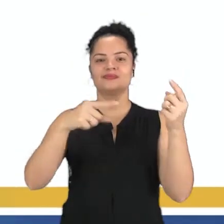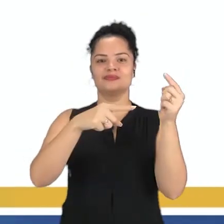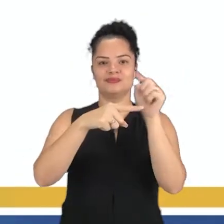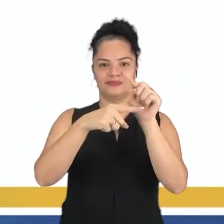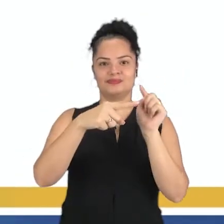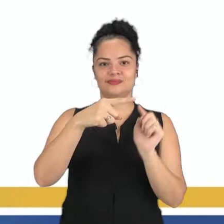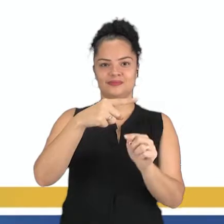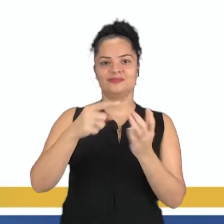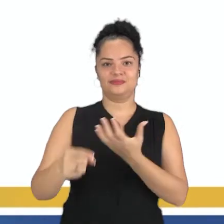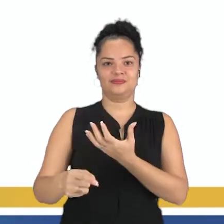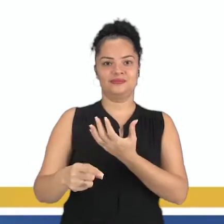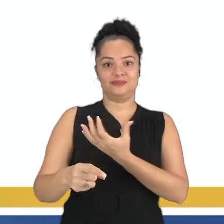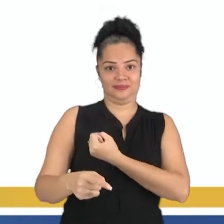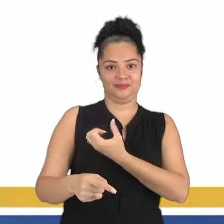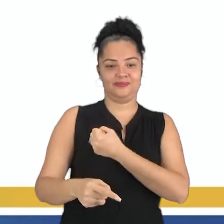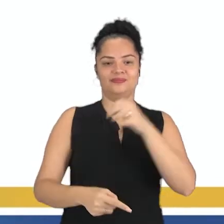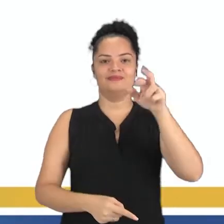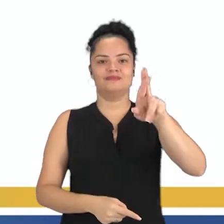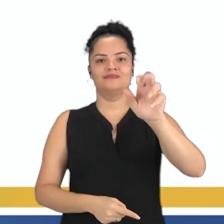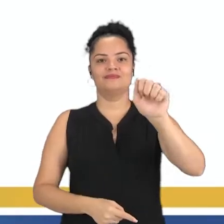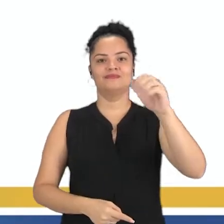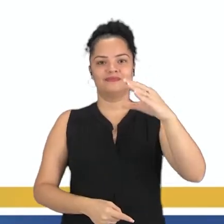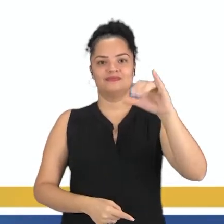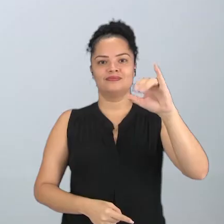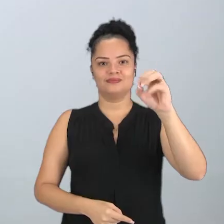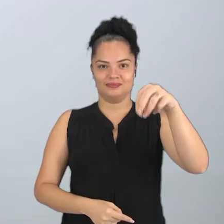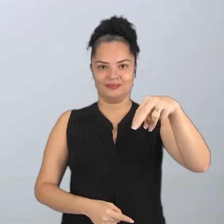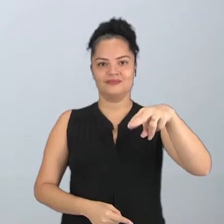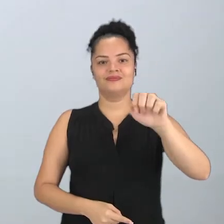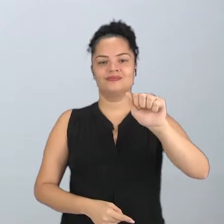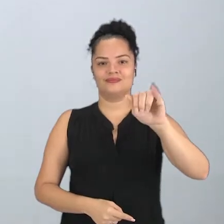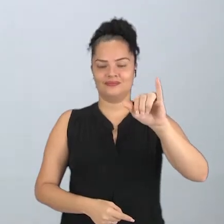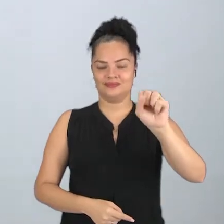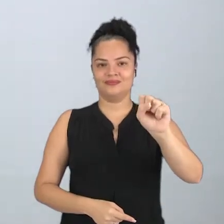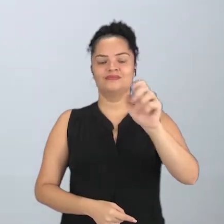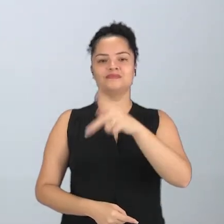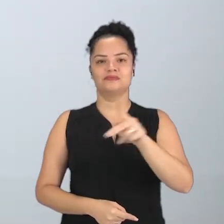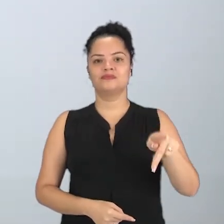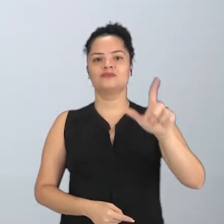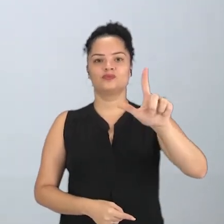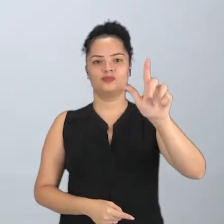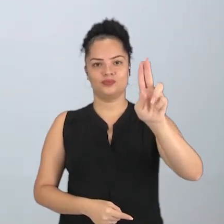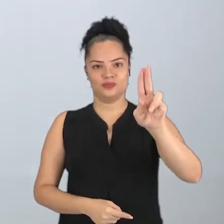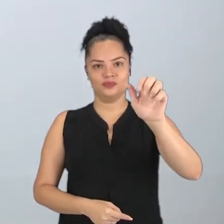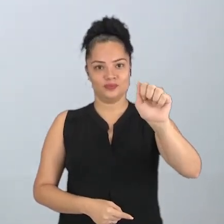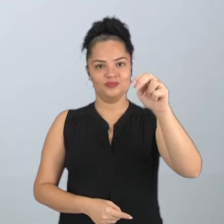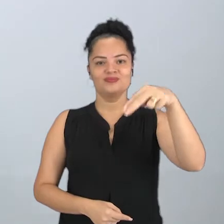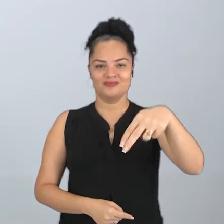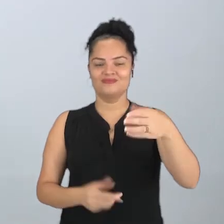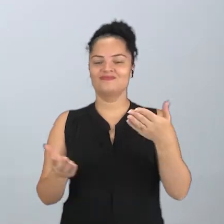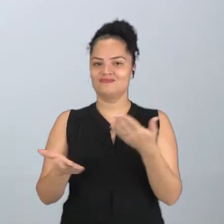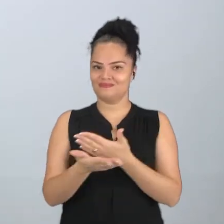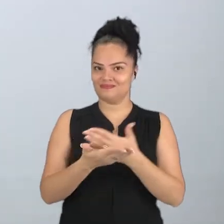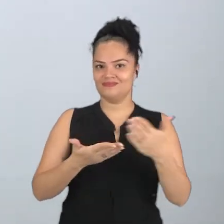números racionais. Meu nome é Luan Felipe, sou professor de matemática da rede pública do estado do Acre. Então vamos